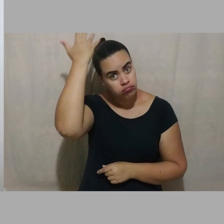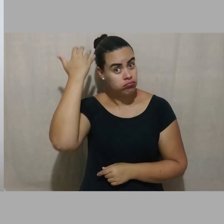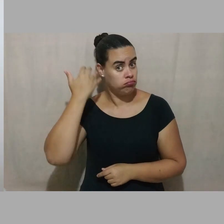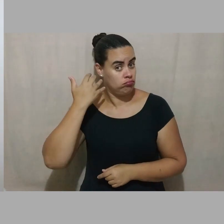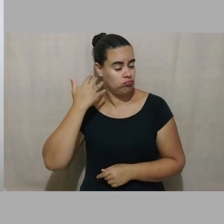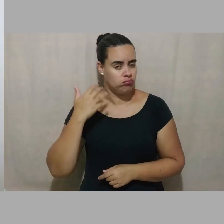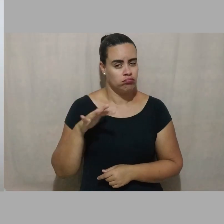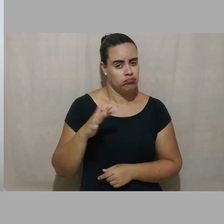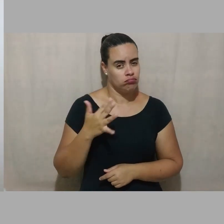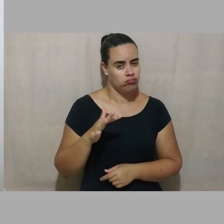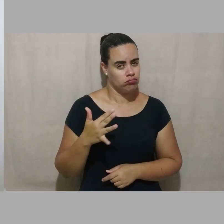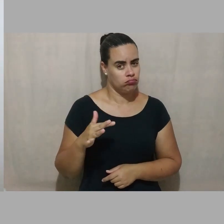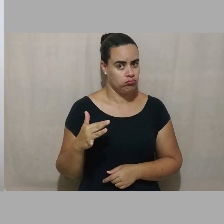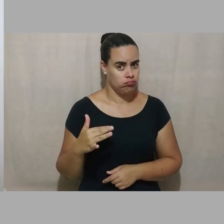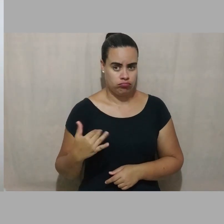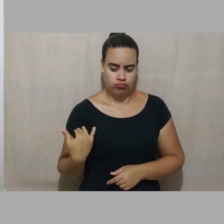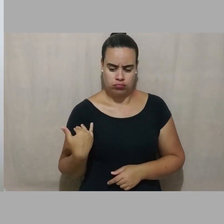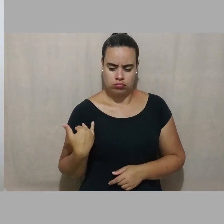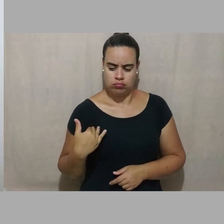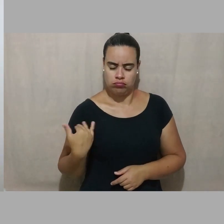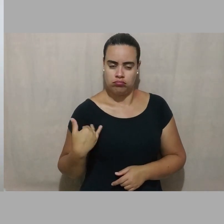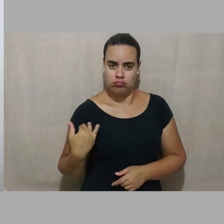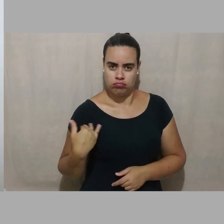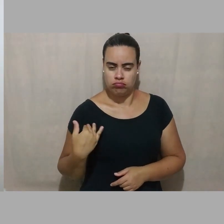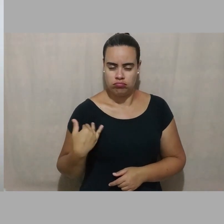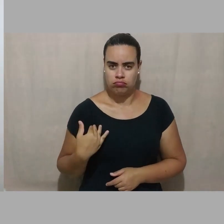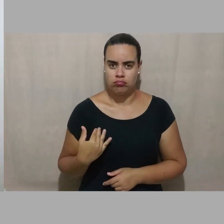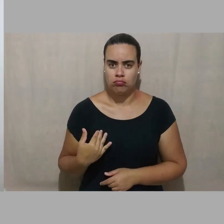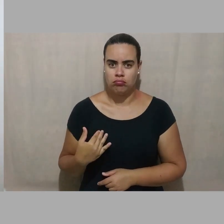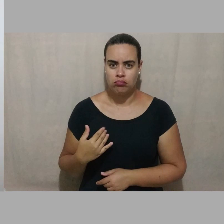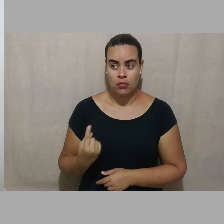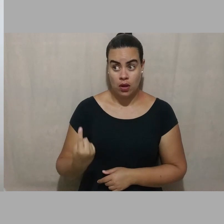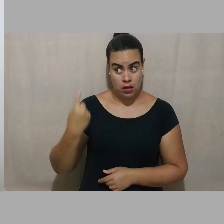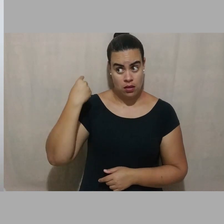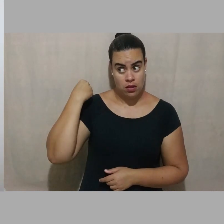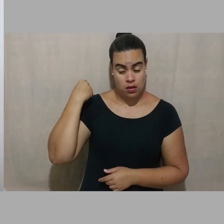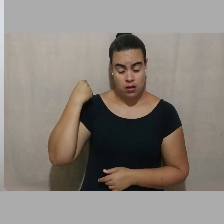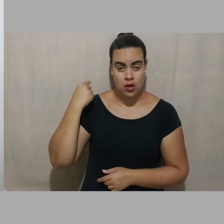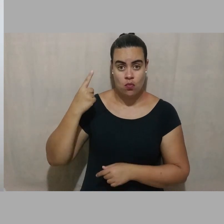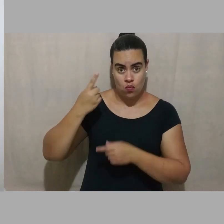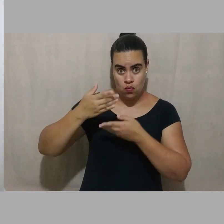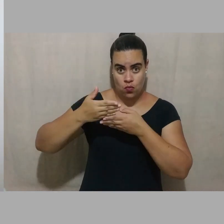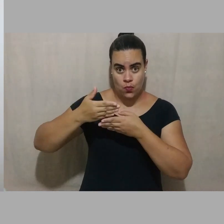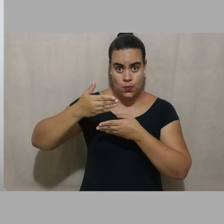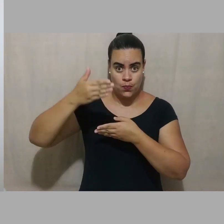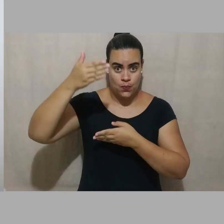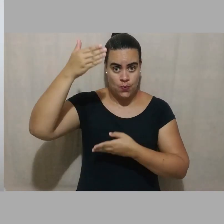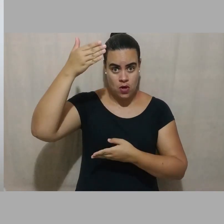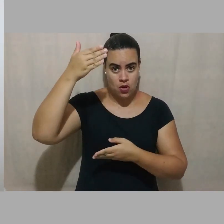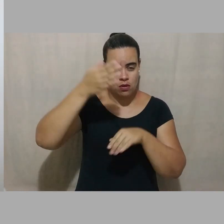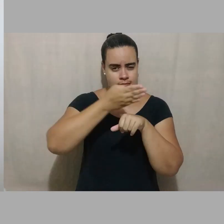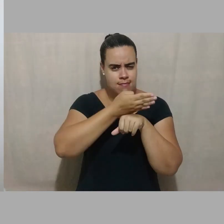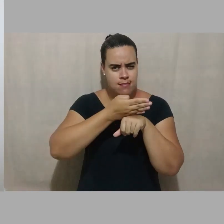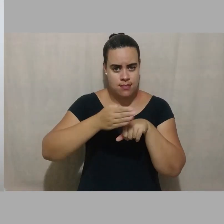para o lado e ele bate mais ou menos assim abaixo do ombro. Atrás de mim, uma